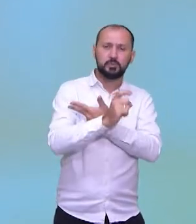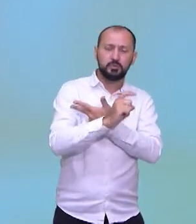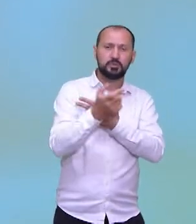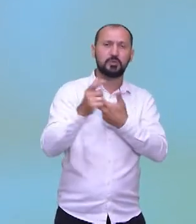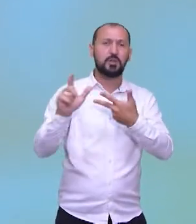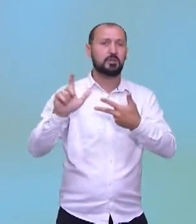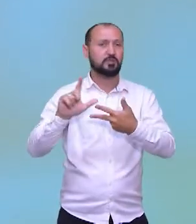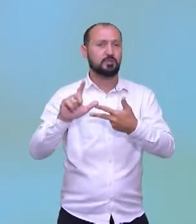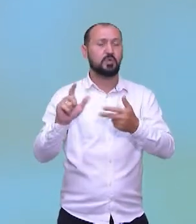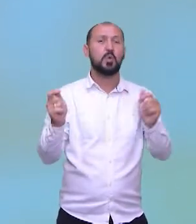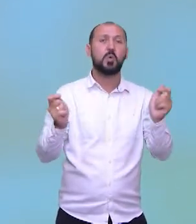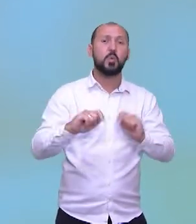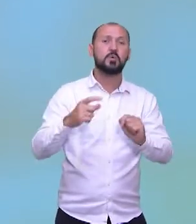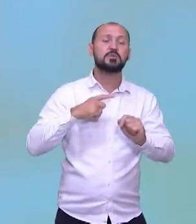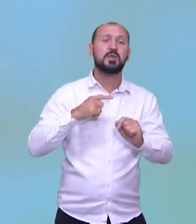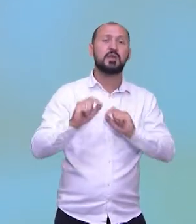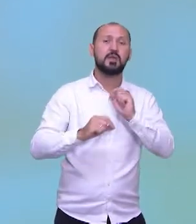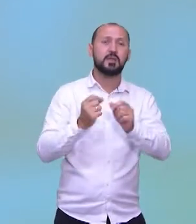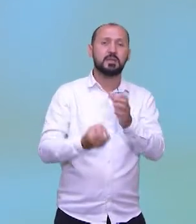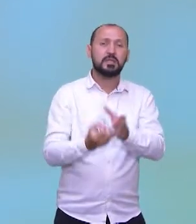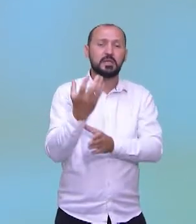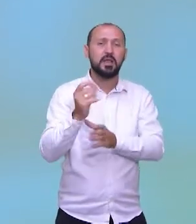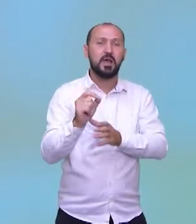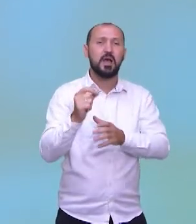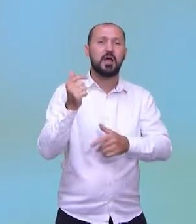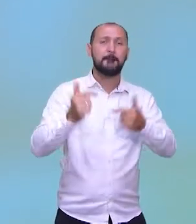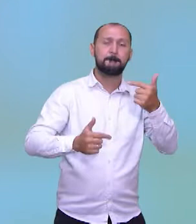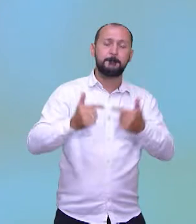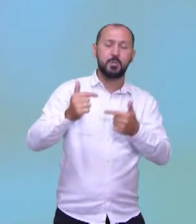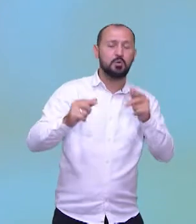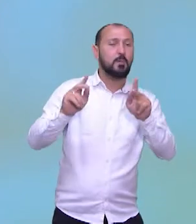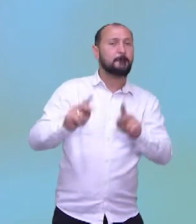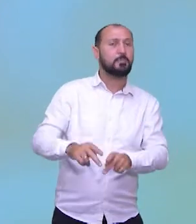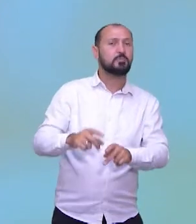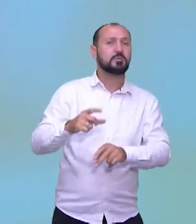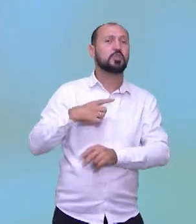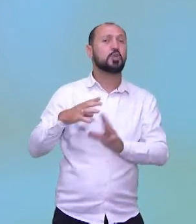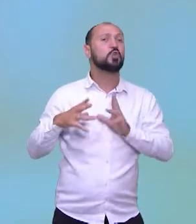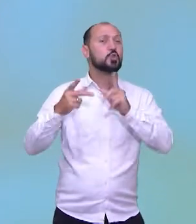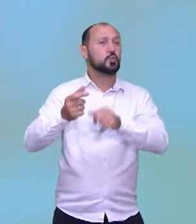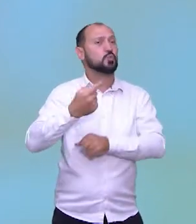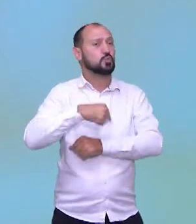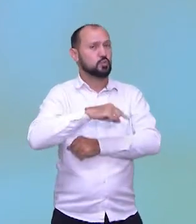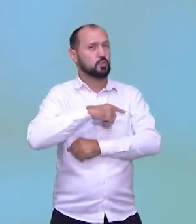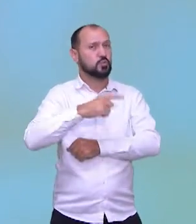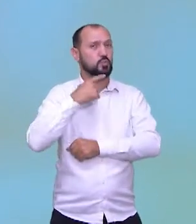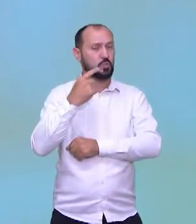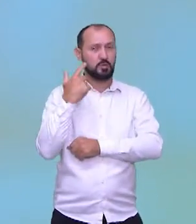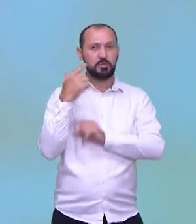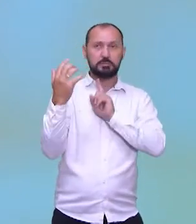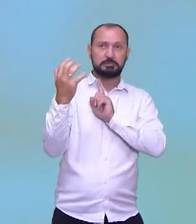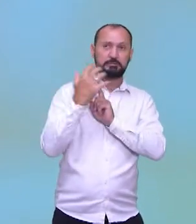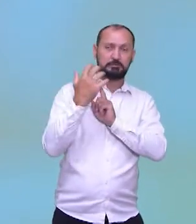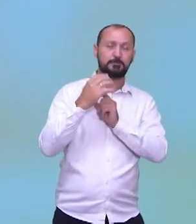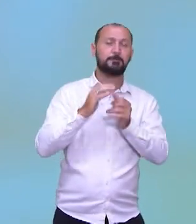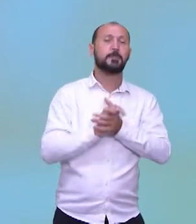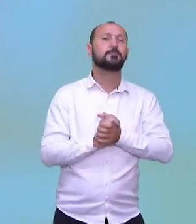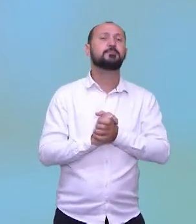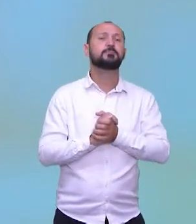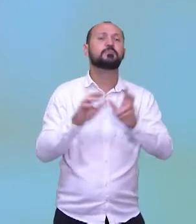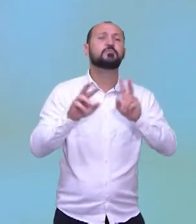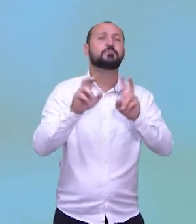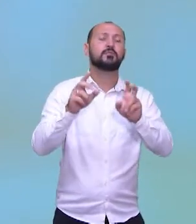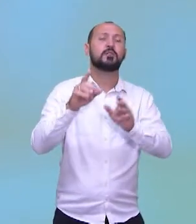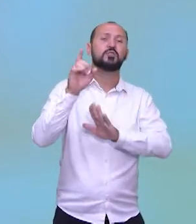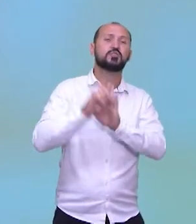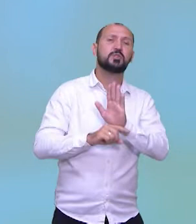Legislativo têm condições de elaborar as políticas públicas a quais todos nós estamos submetidos. Quando a gente fala